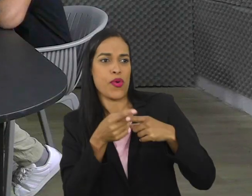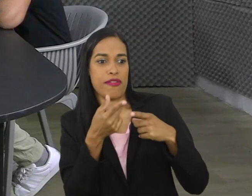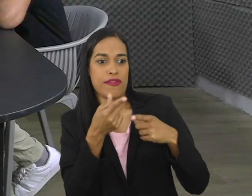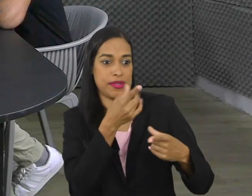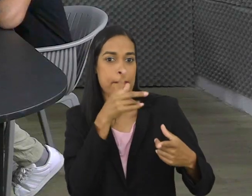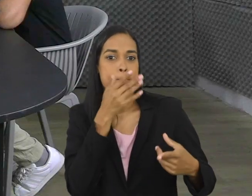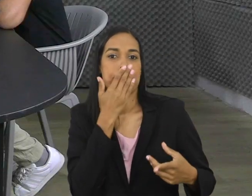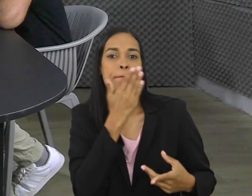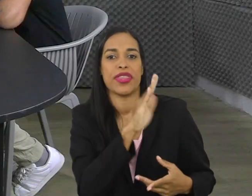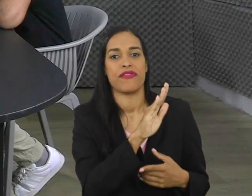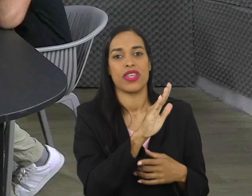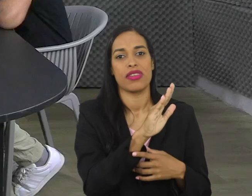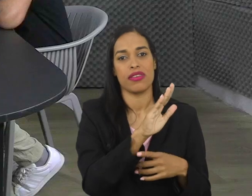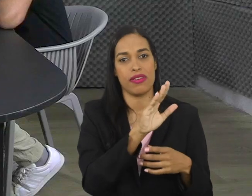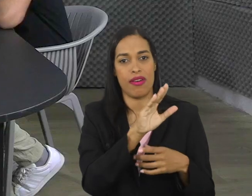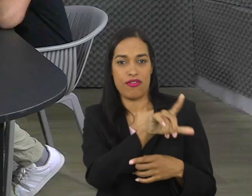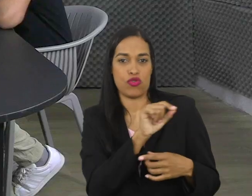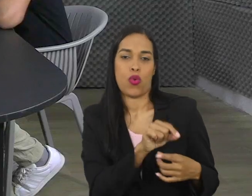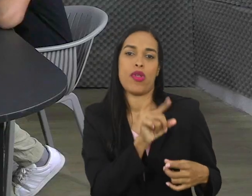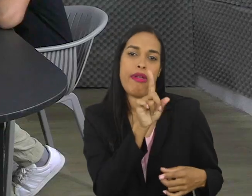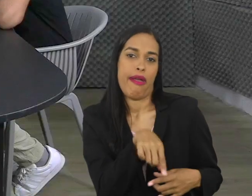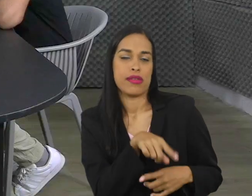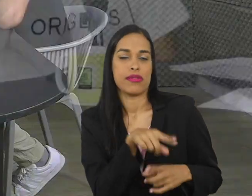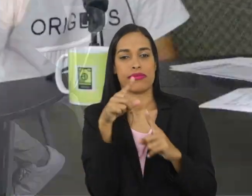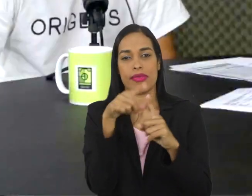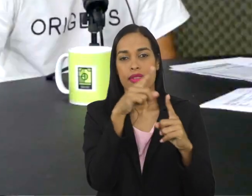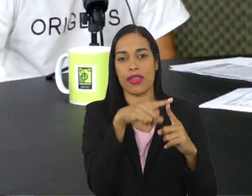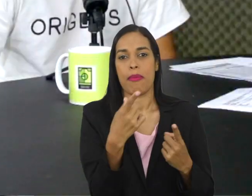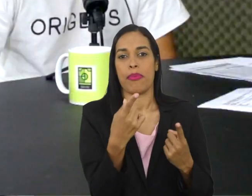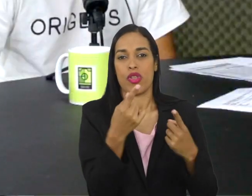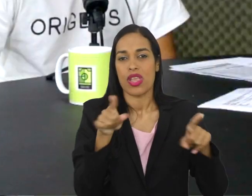que te movimentava?